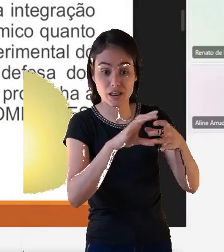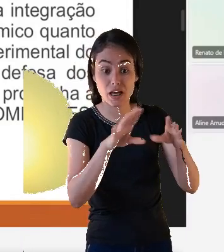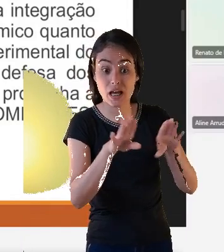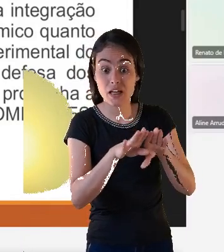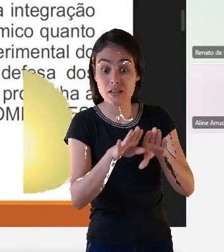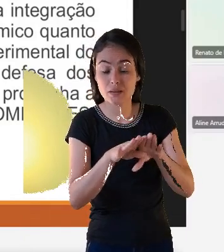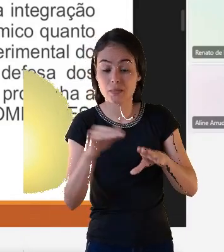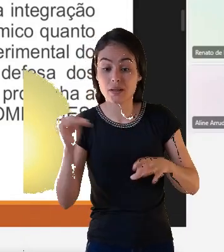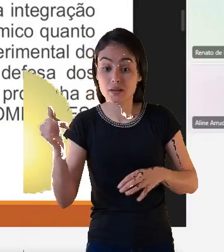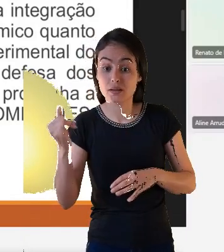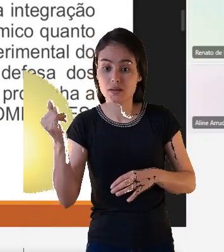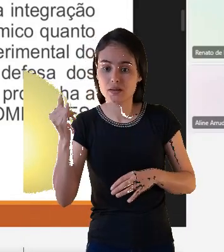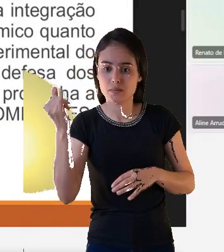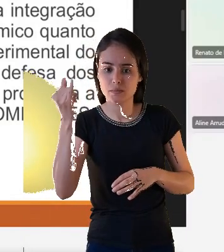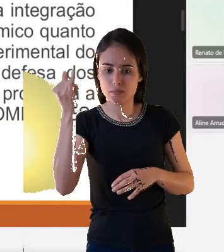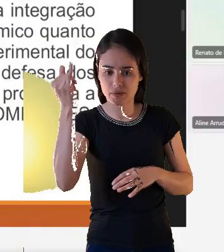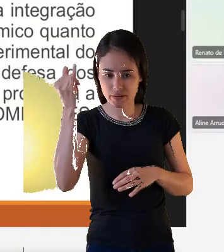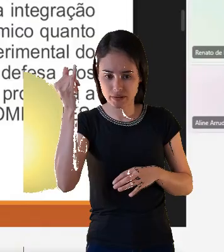nacional,